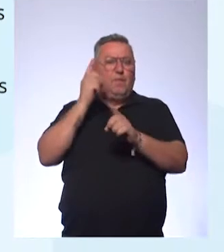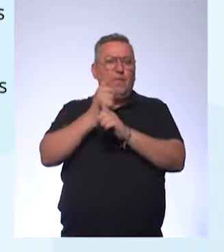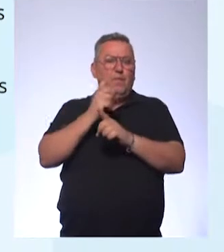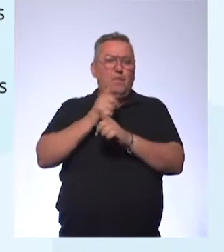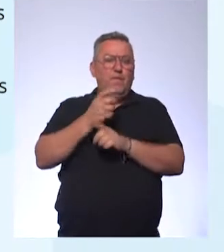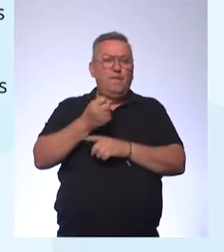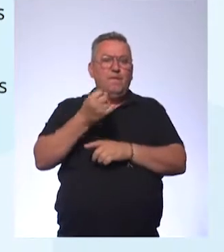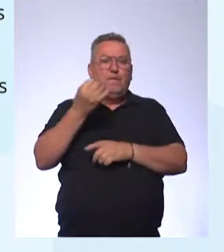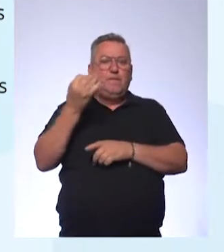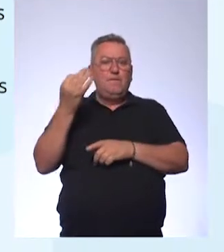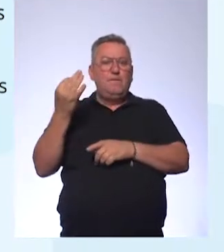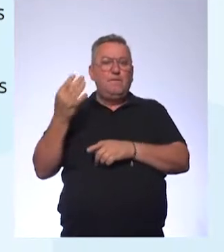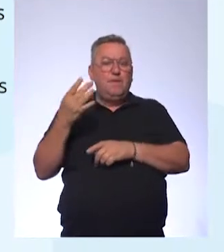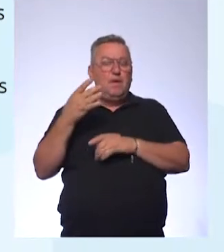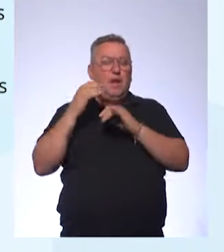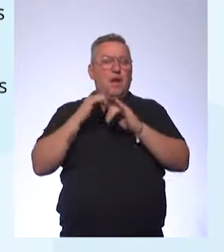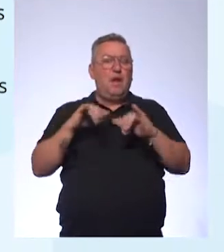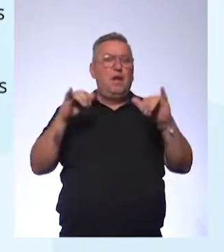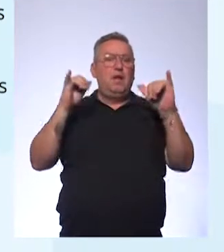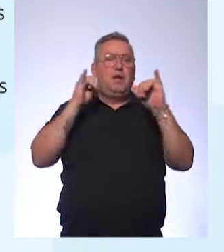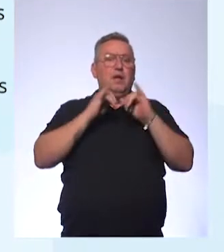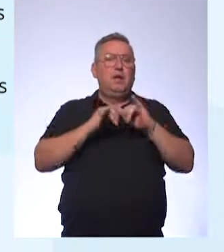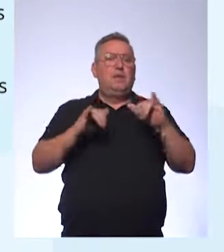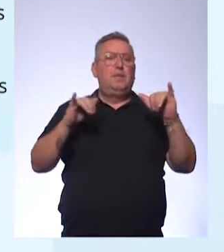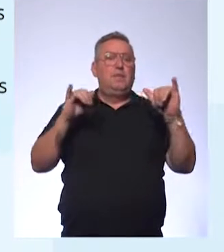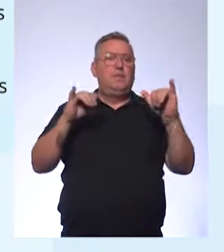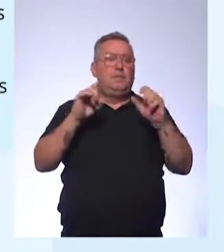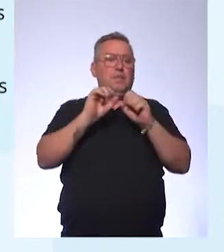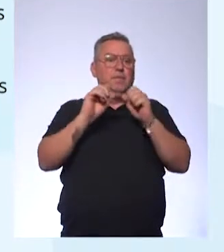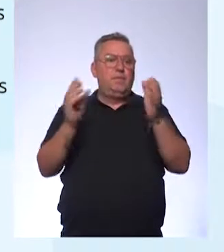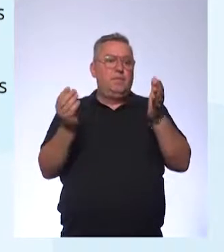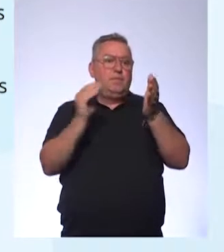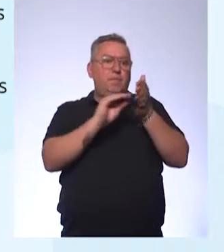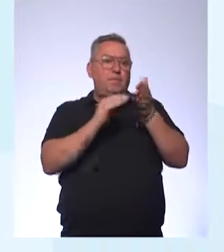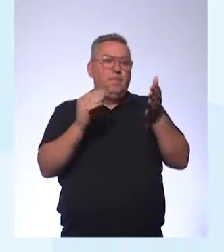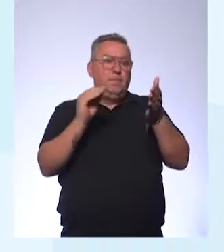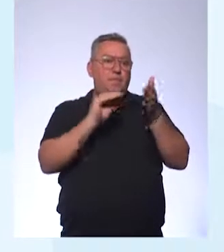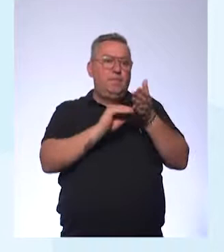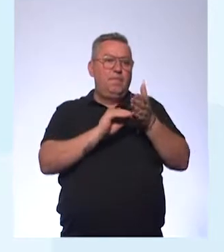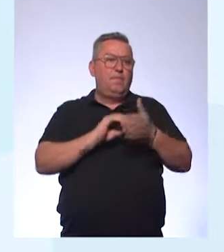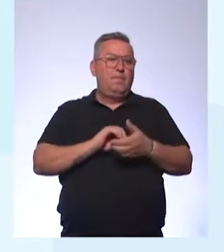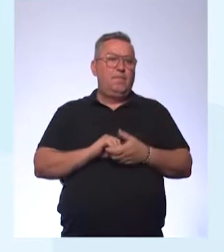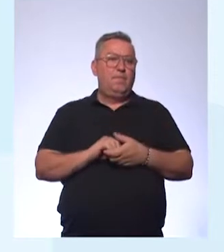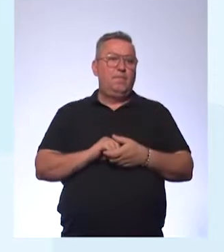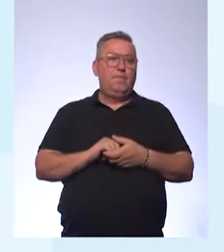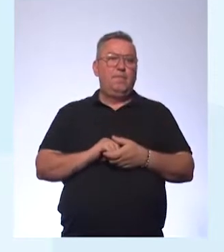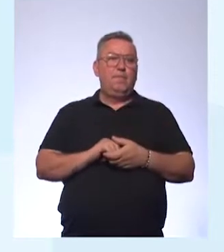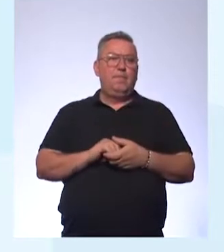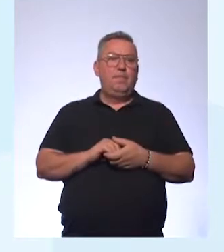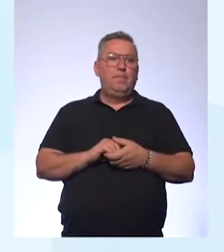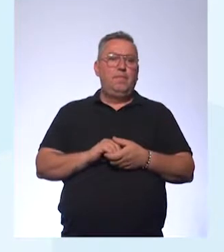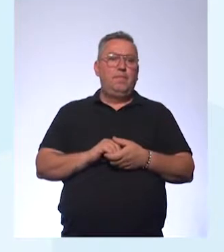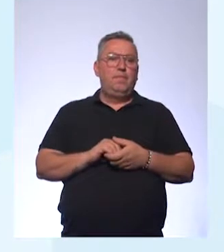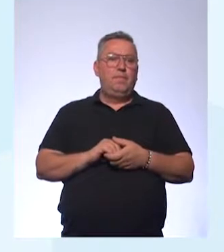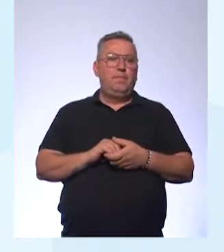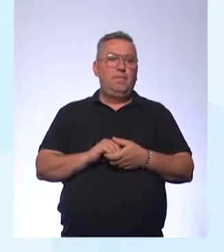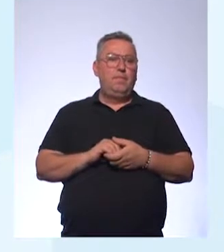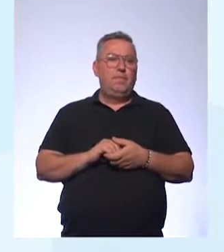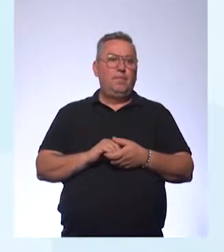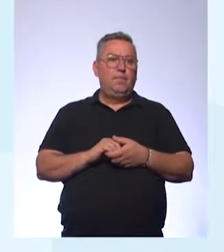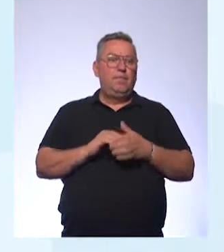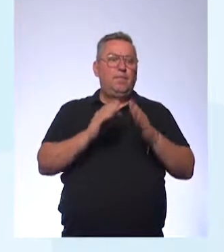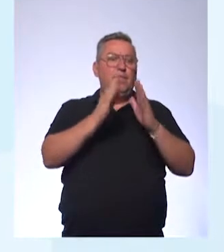aí variados anúncios que eram colocados nesses jornais. Tá?